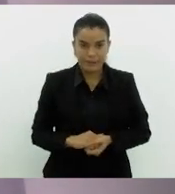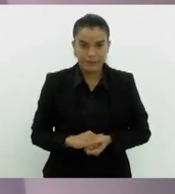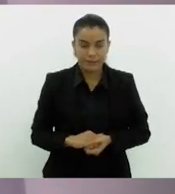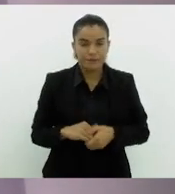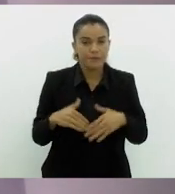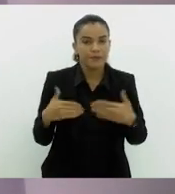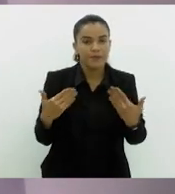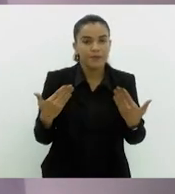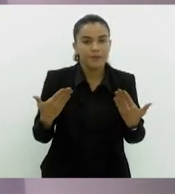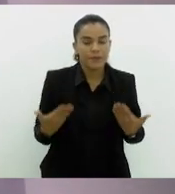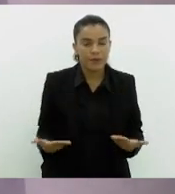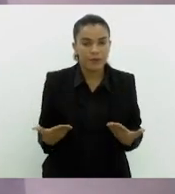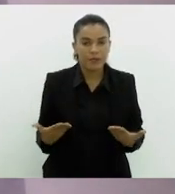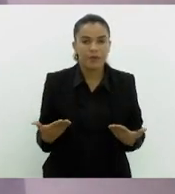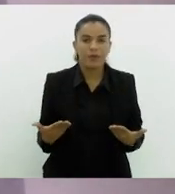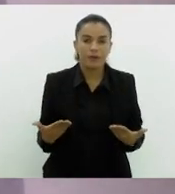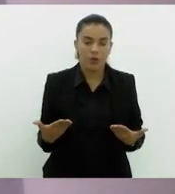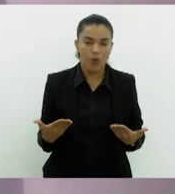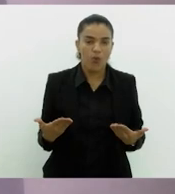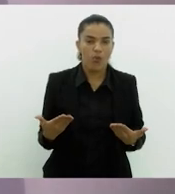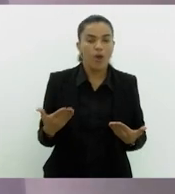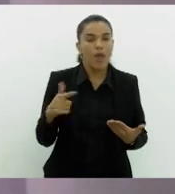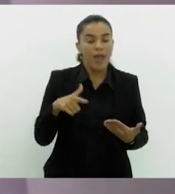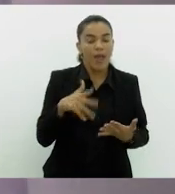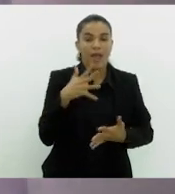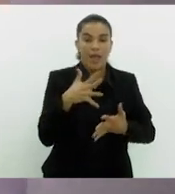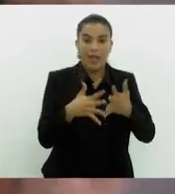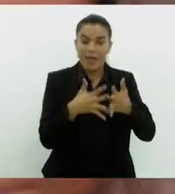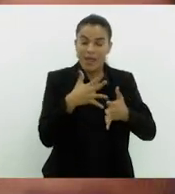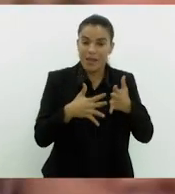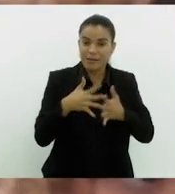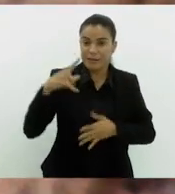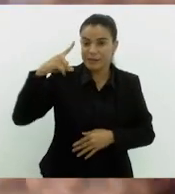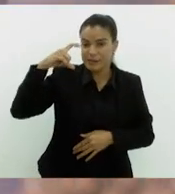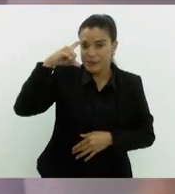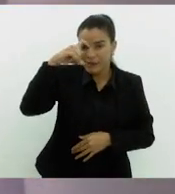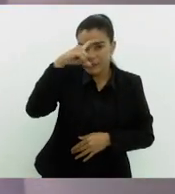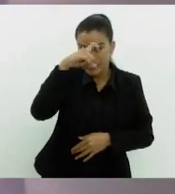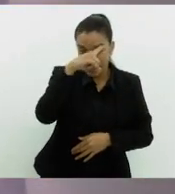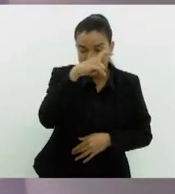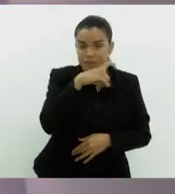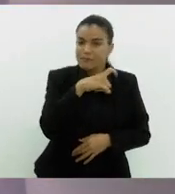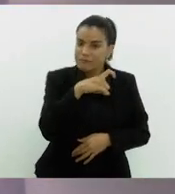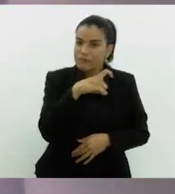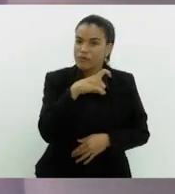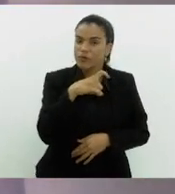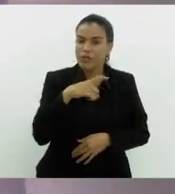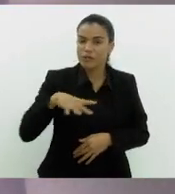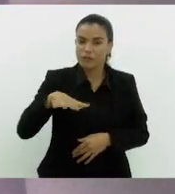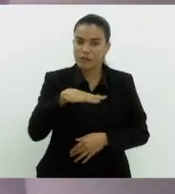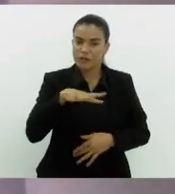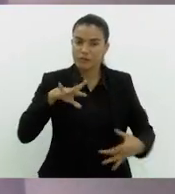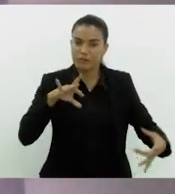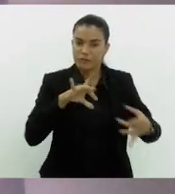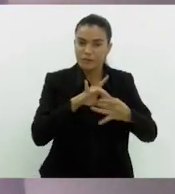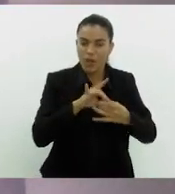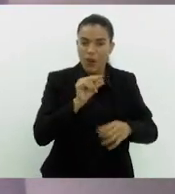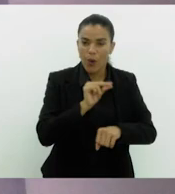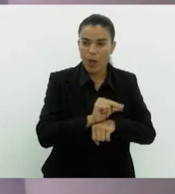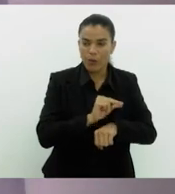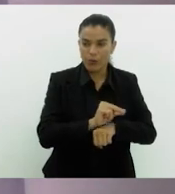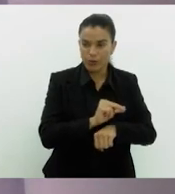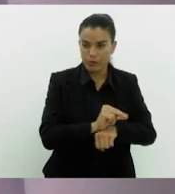Então, é essa complexidade que reúne as questões relacionadas ao cuidado.